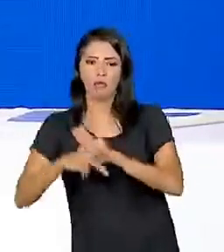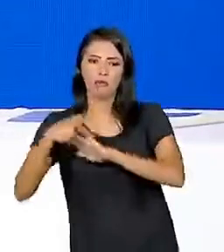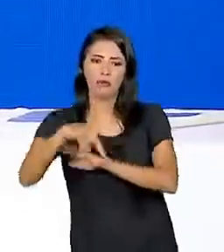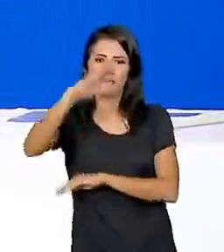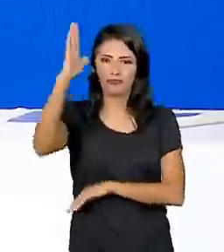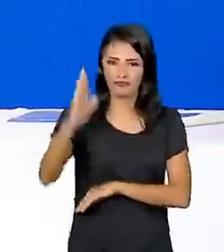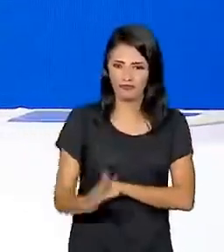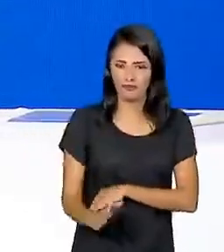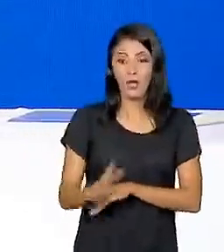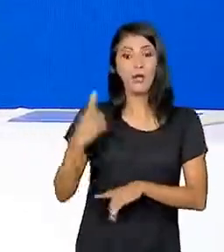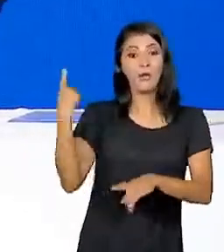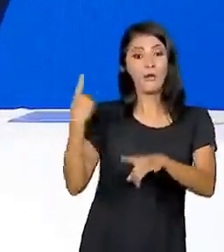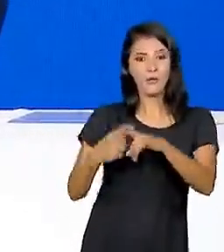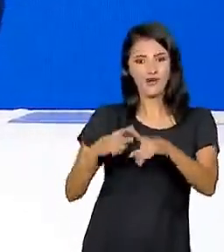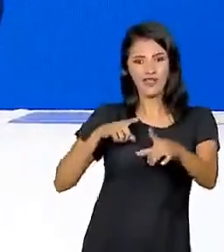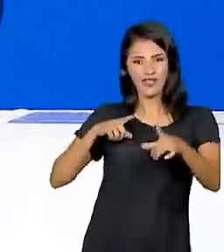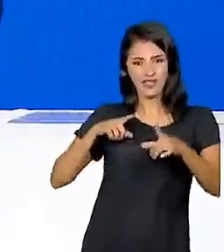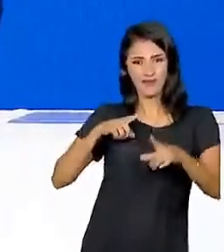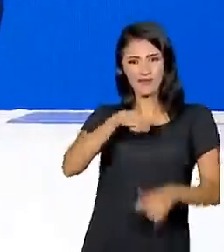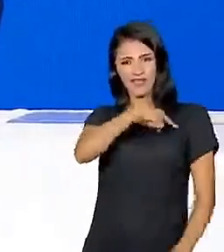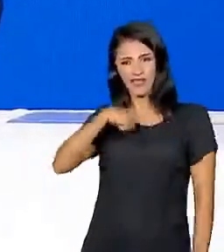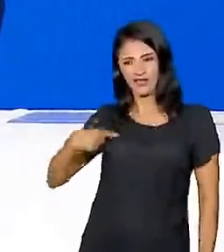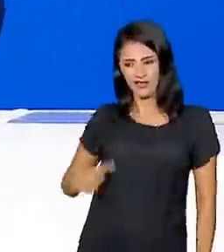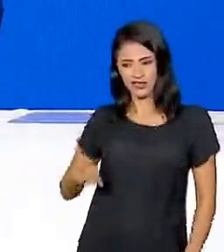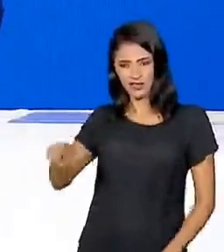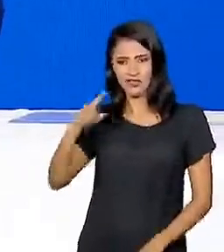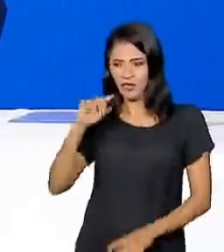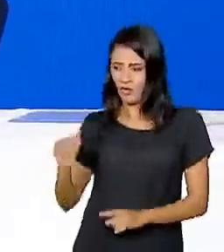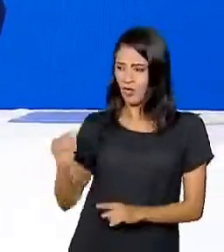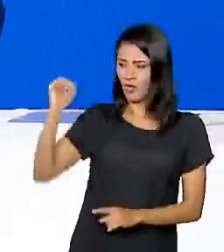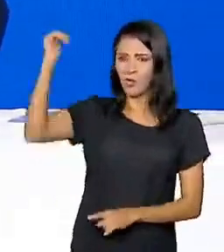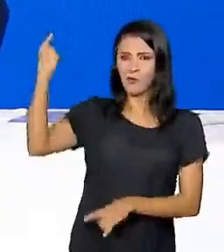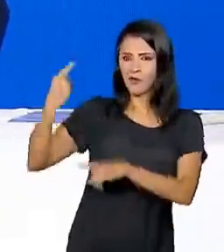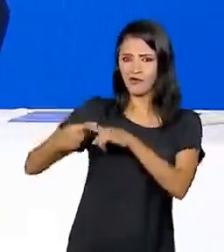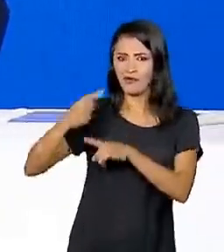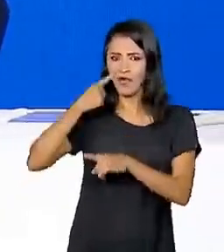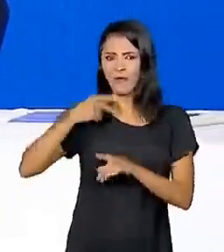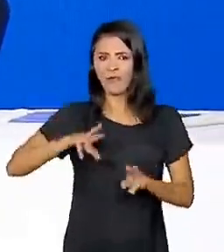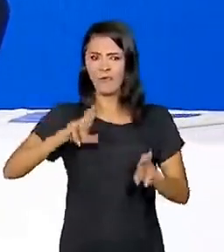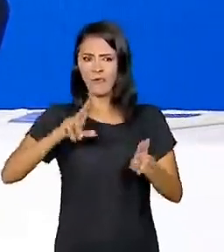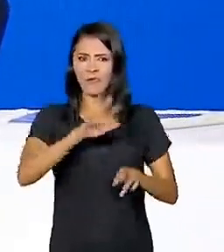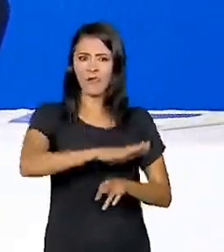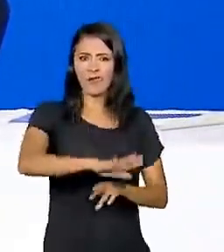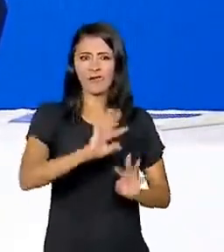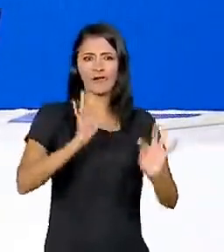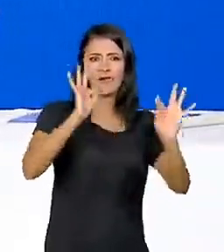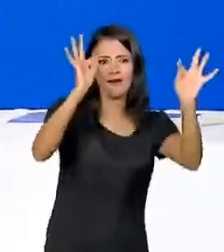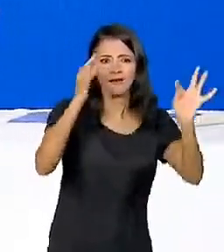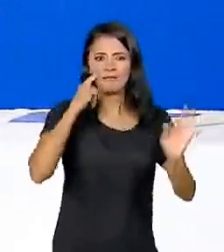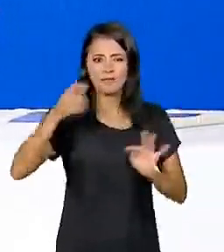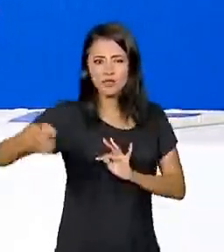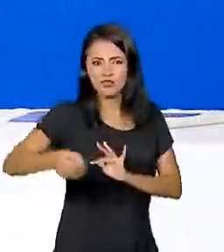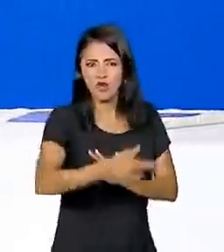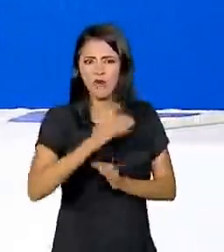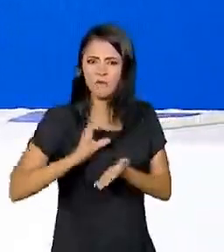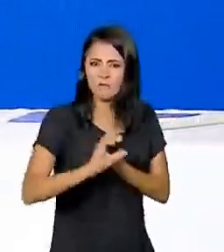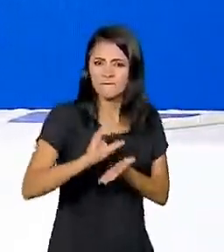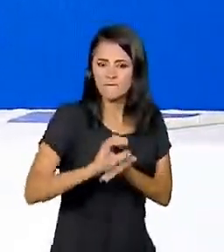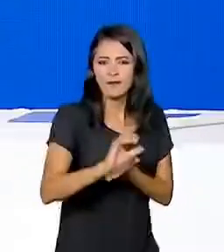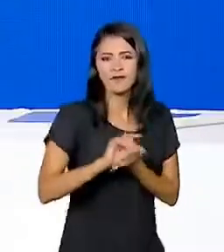nacional. Porque a China chegou onde chegou porque apostou em tecnologia, apostou em inovação,